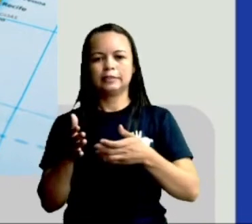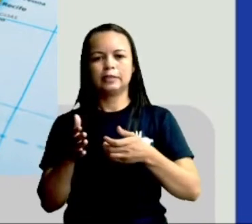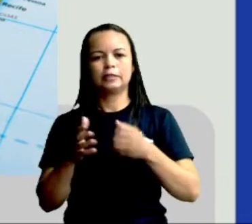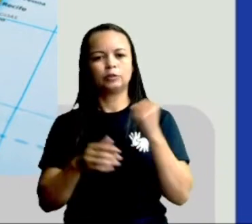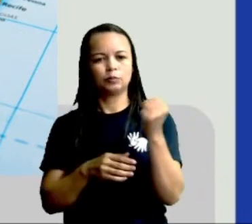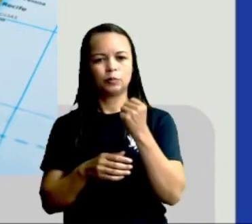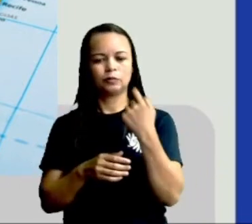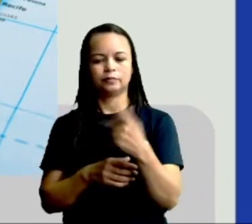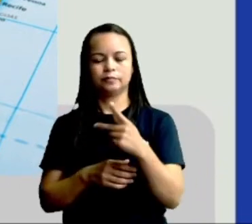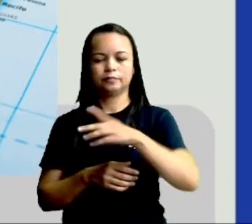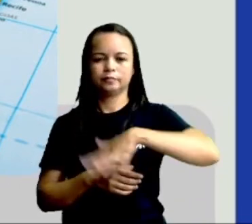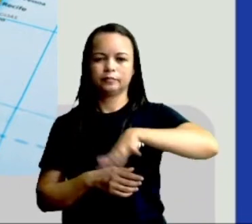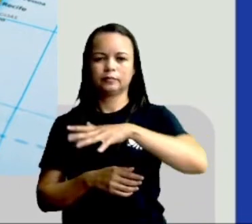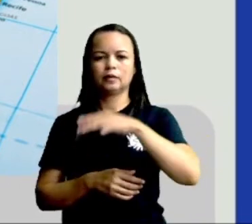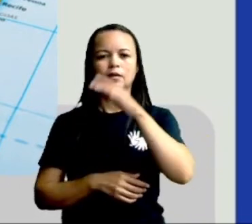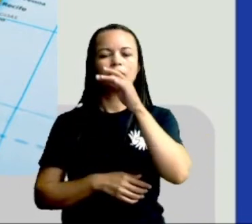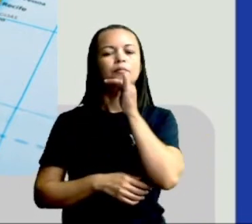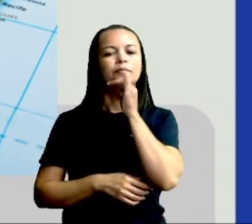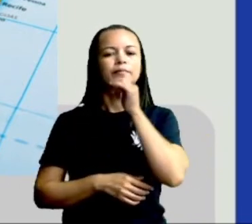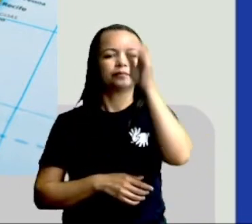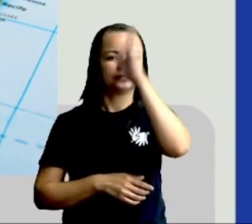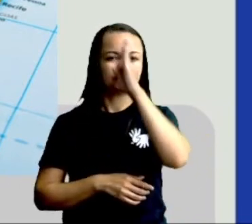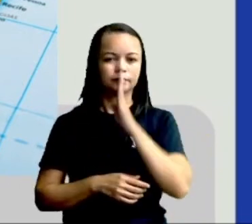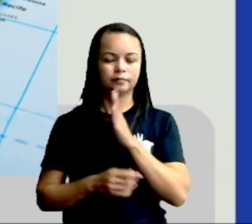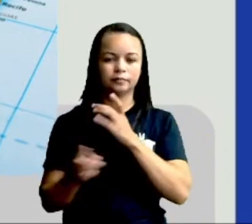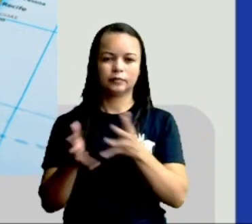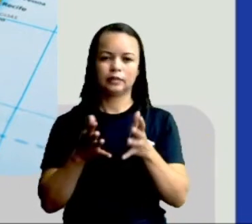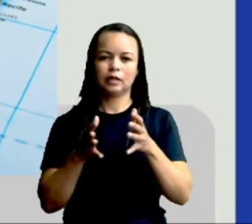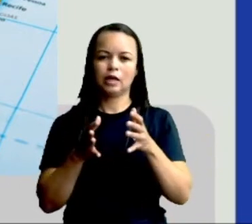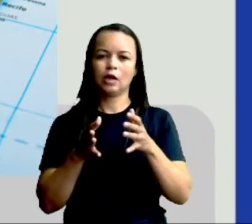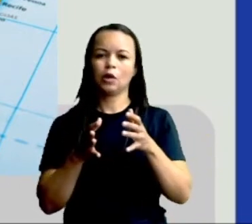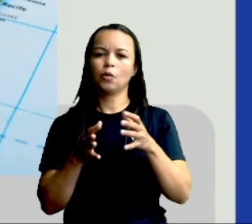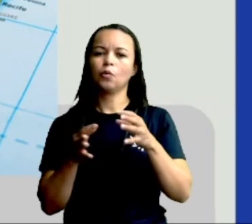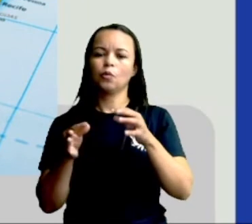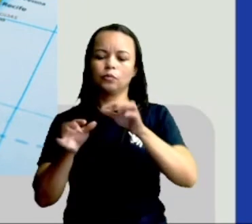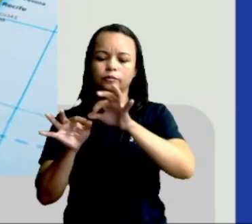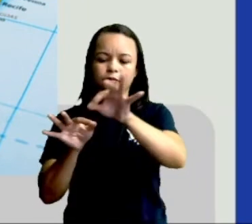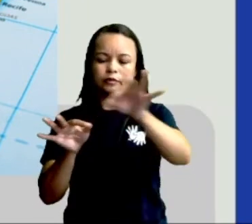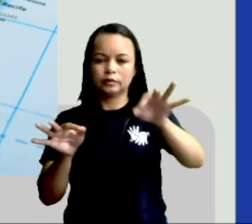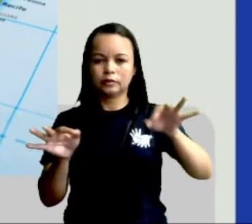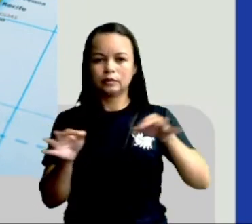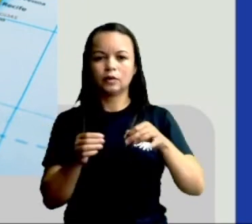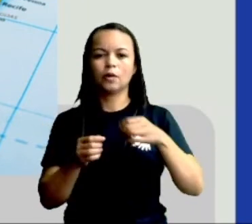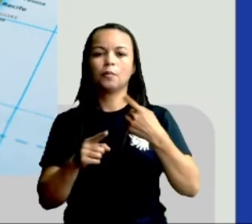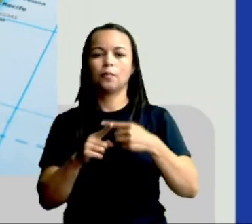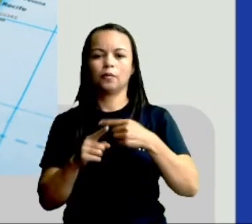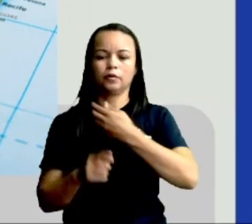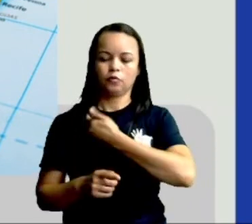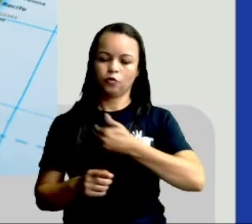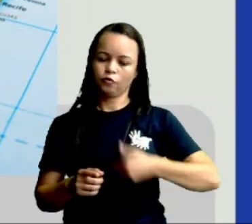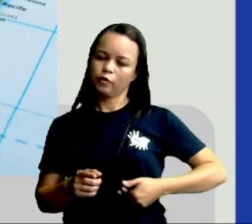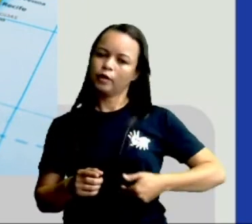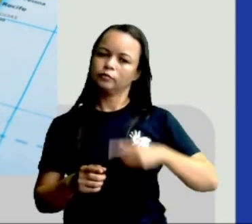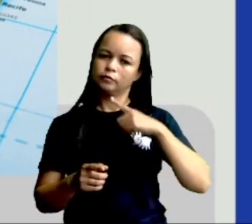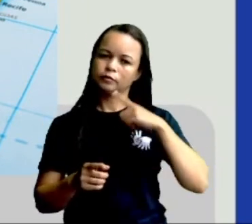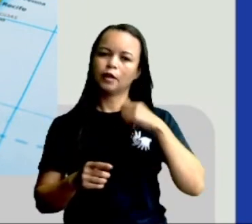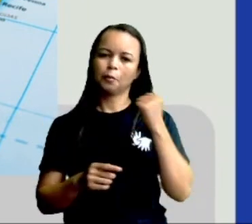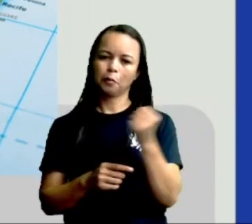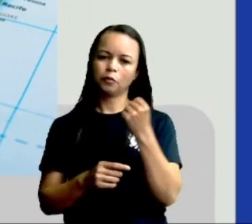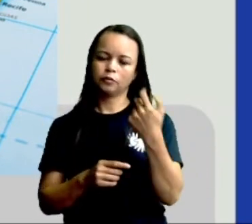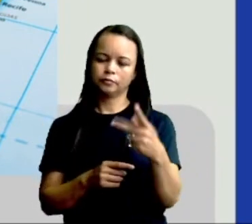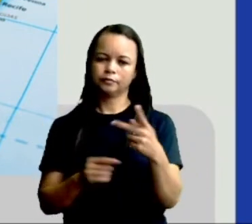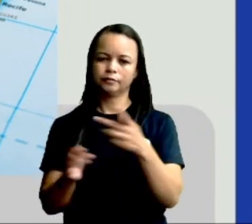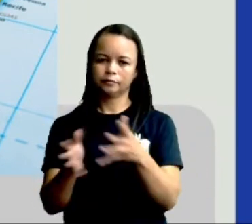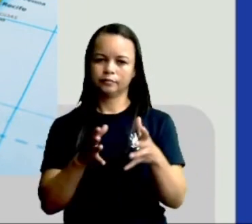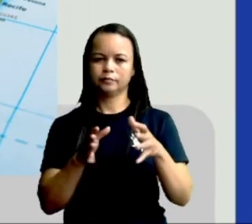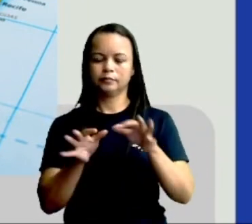área por exemplo Brasil Esse é um território porque o governo exerce poder sobre ele transformando assim em